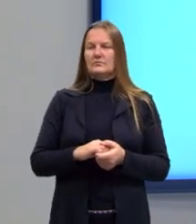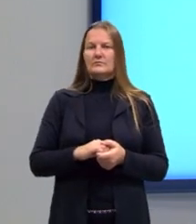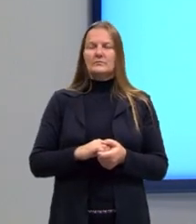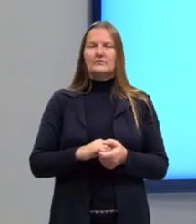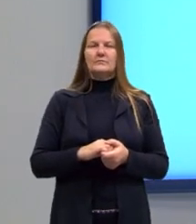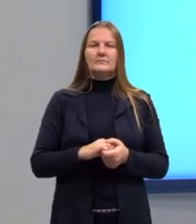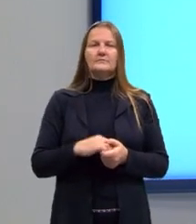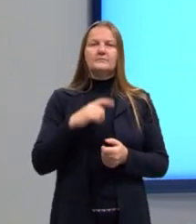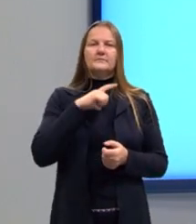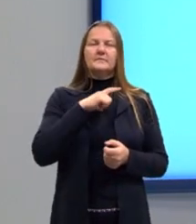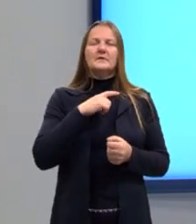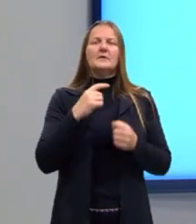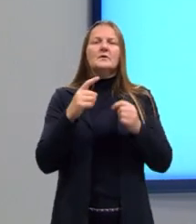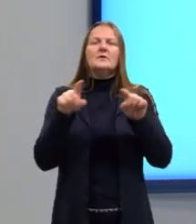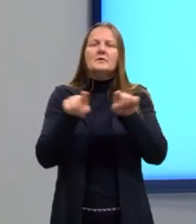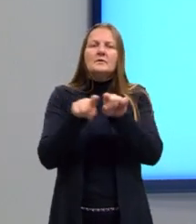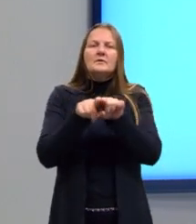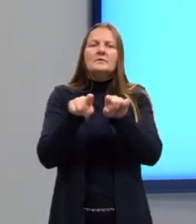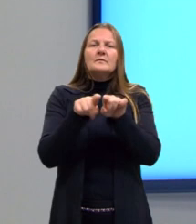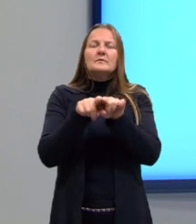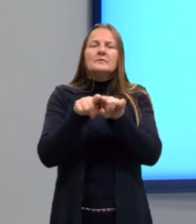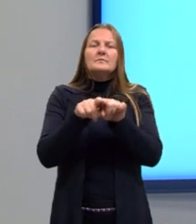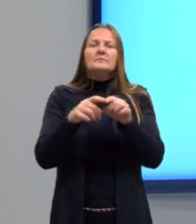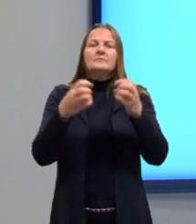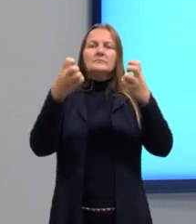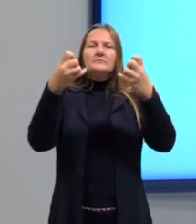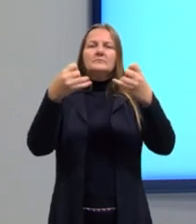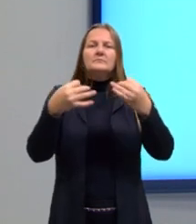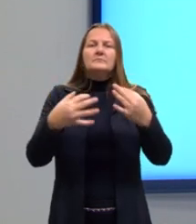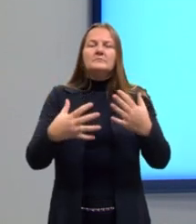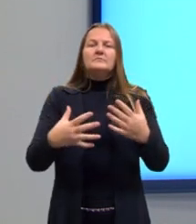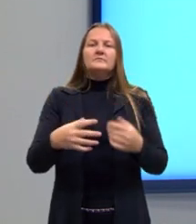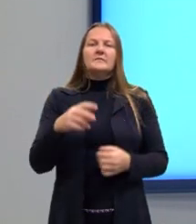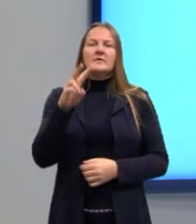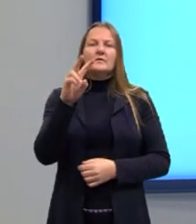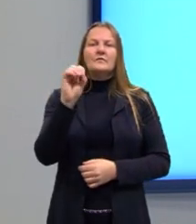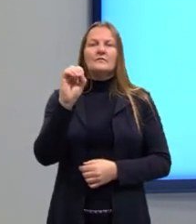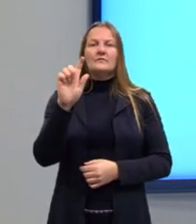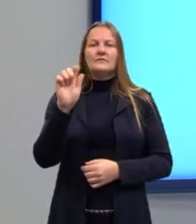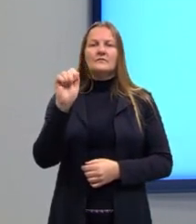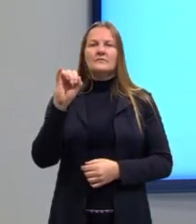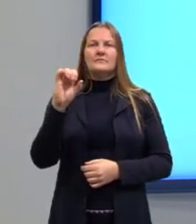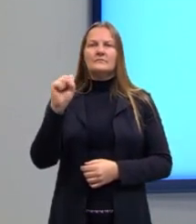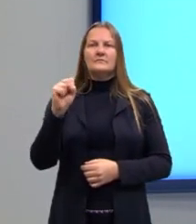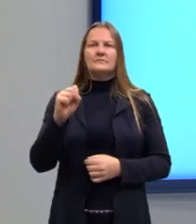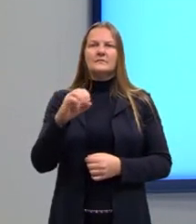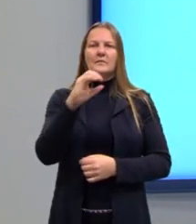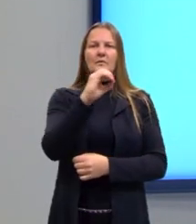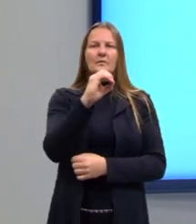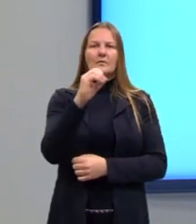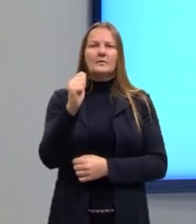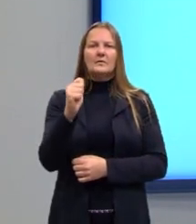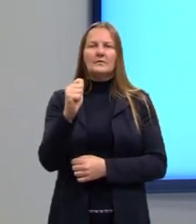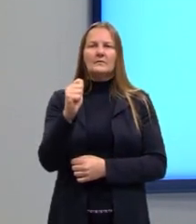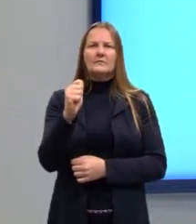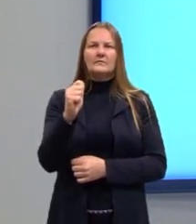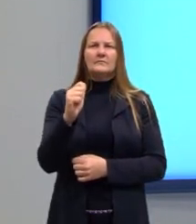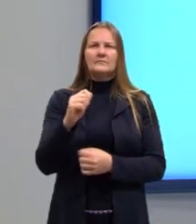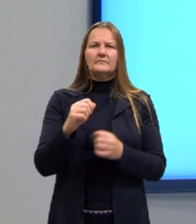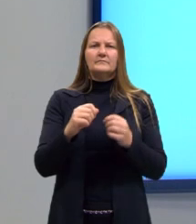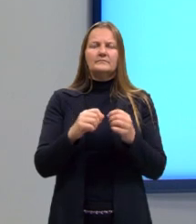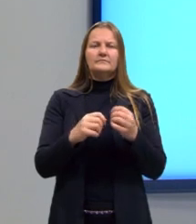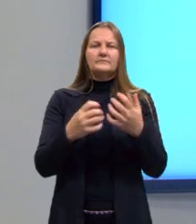diminuir eu Outro fator que a gente consegue lembrar também é com vogais ó o a a rede